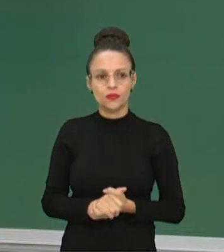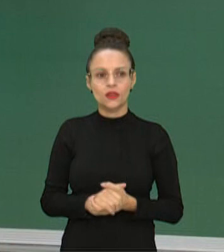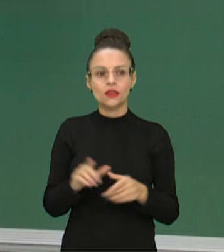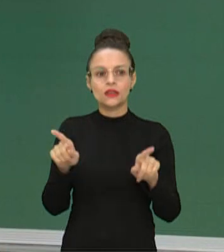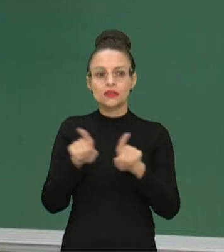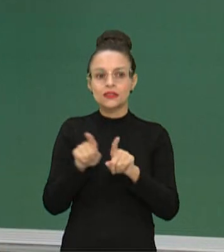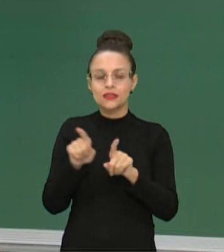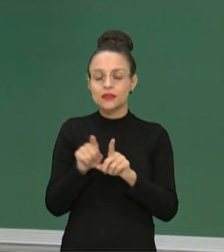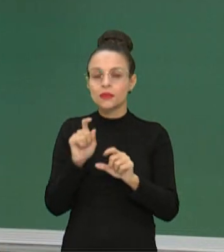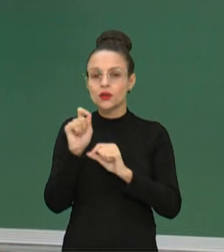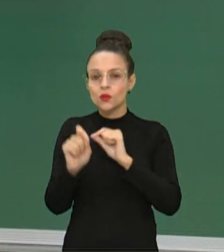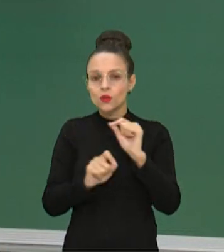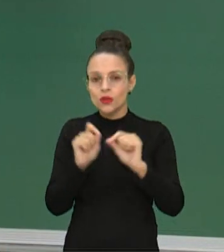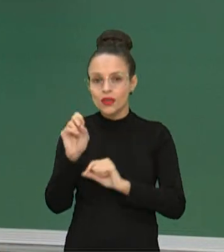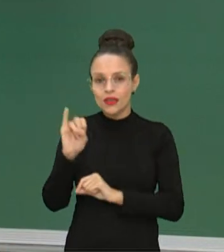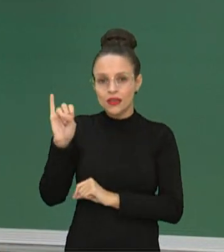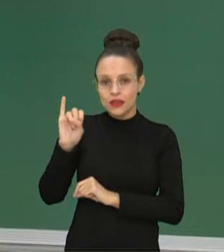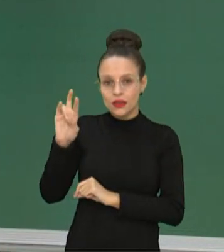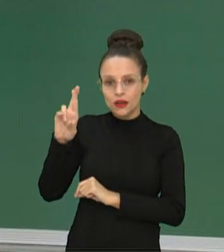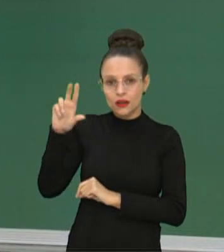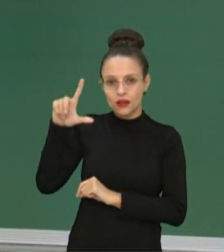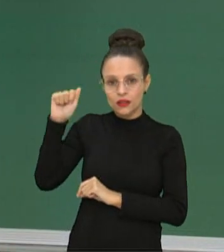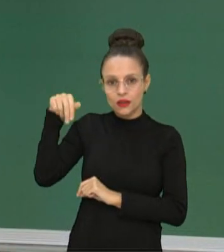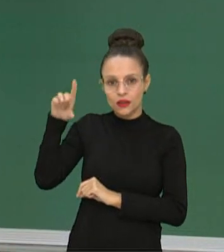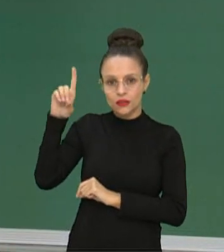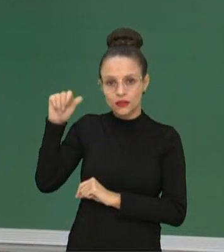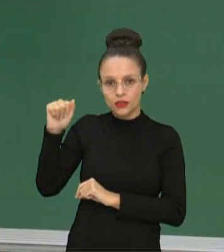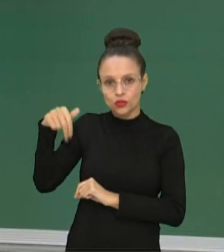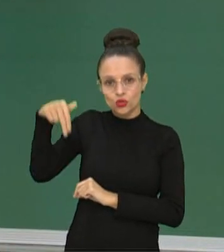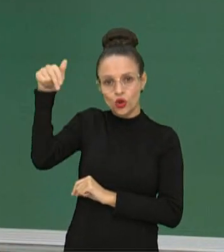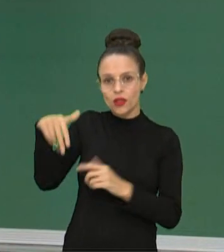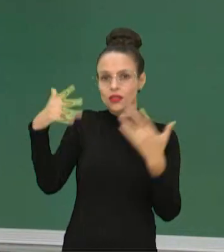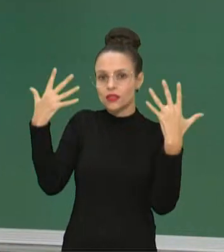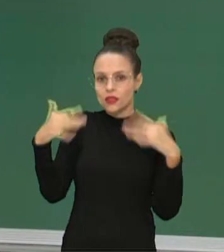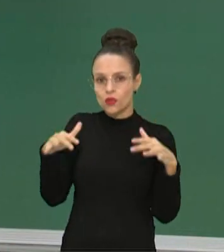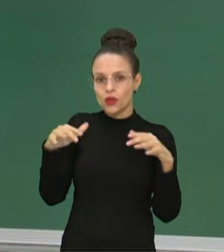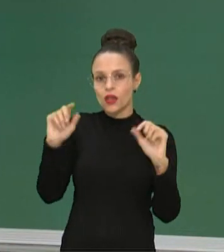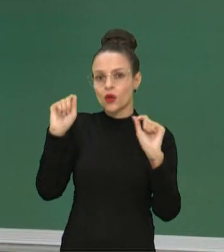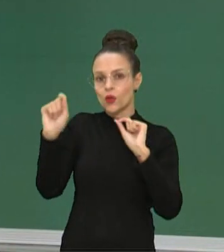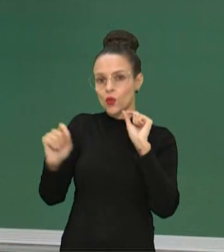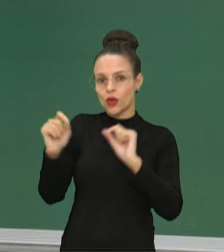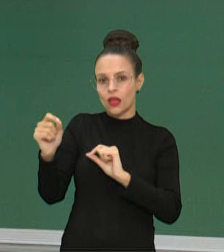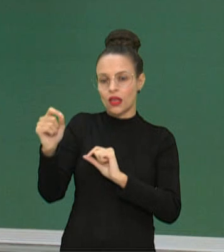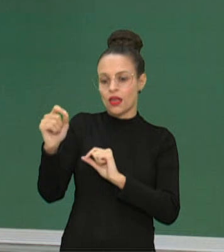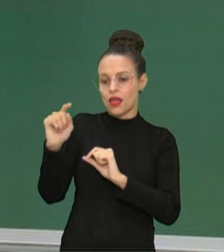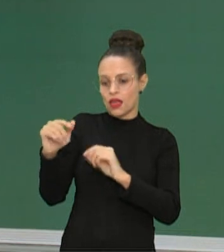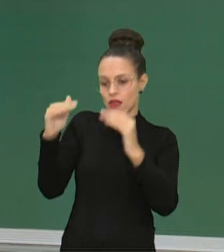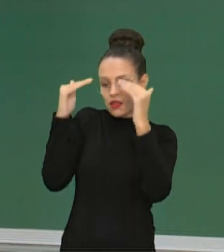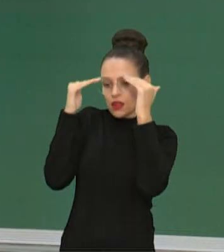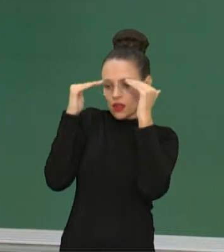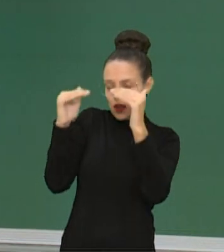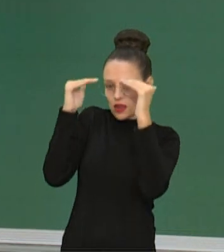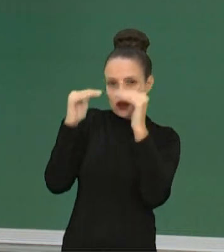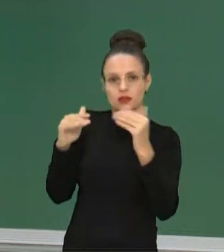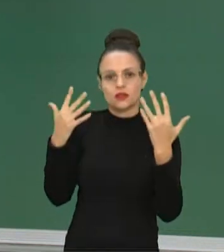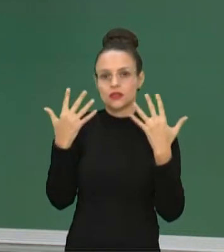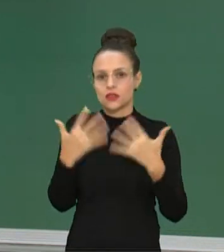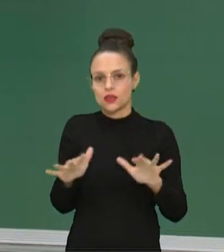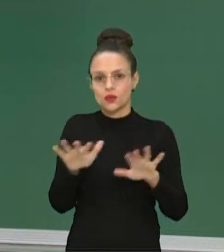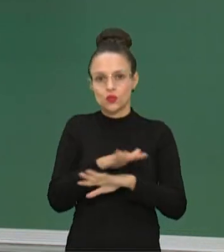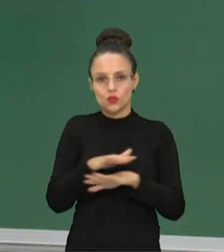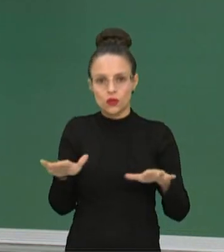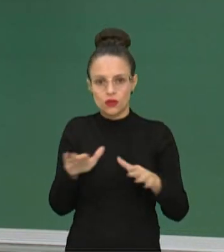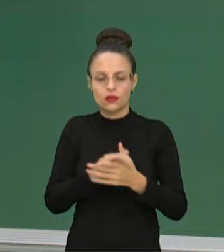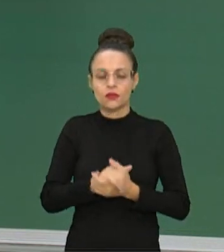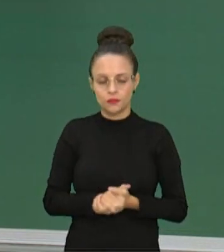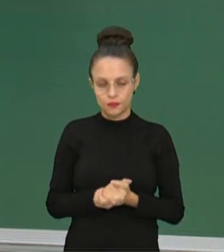Norte não quer estar sob esse guarda-chuva. Esse guarda-chuva não pode estar